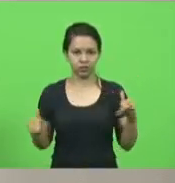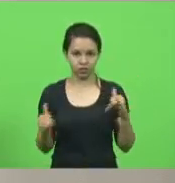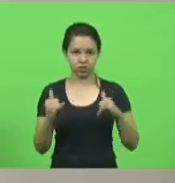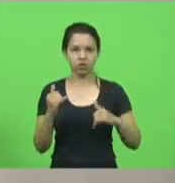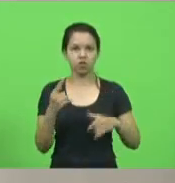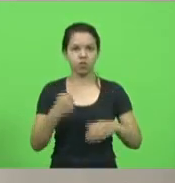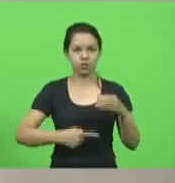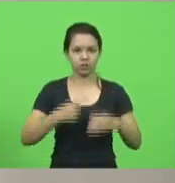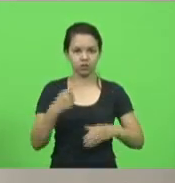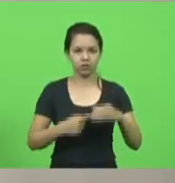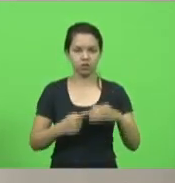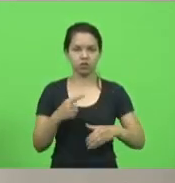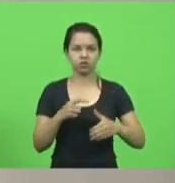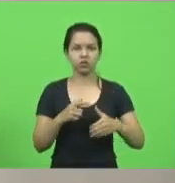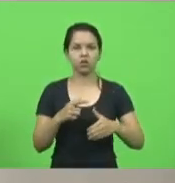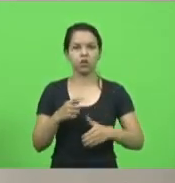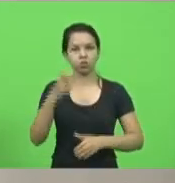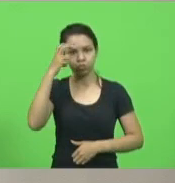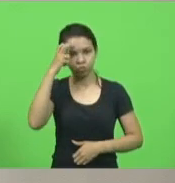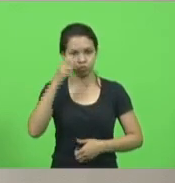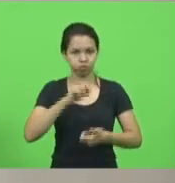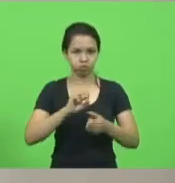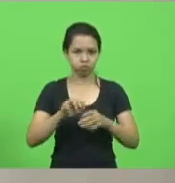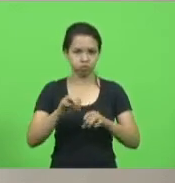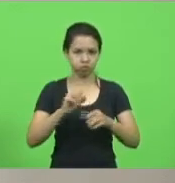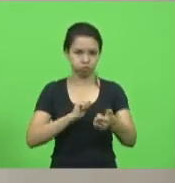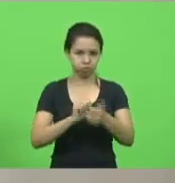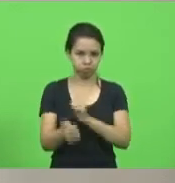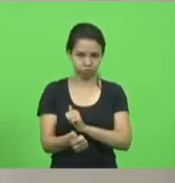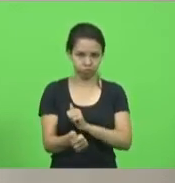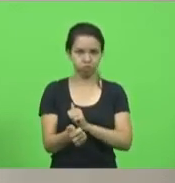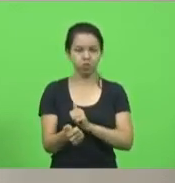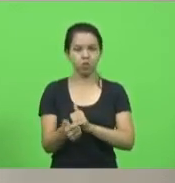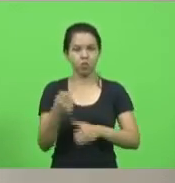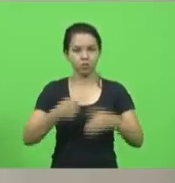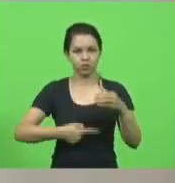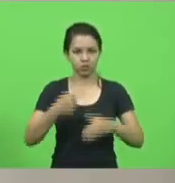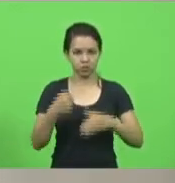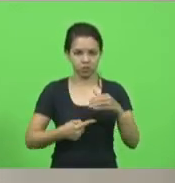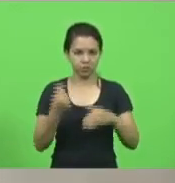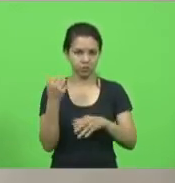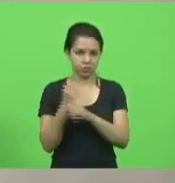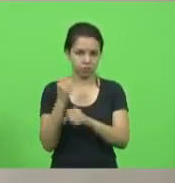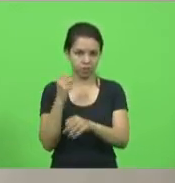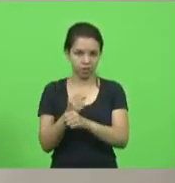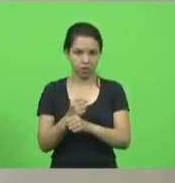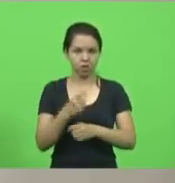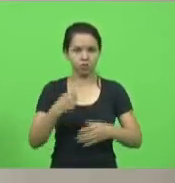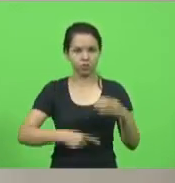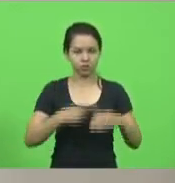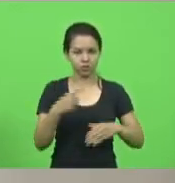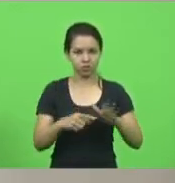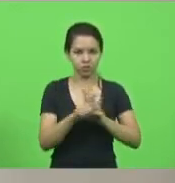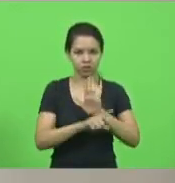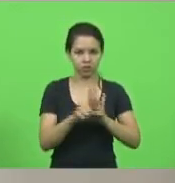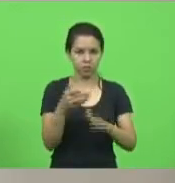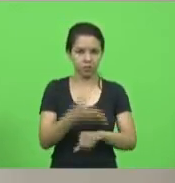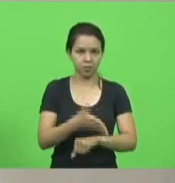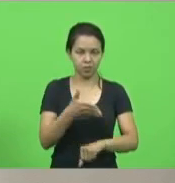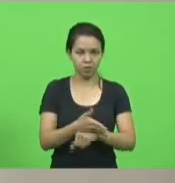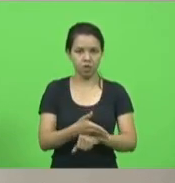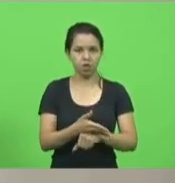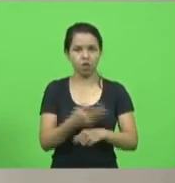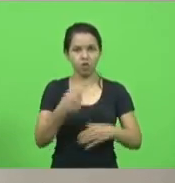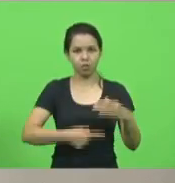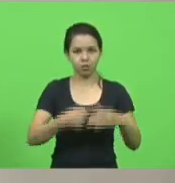Cultura e Desporto, Comissão de Finanças e Tributação, Comissão de Legislação Participativa, Comissão de Pesca e